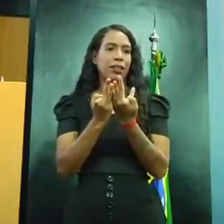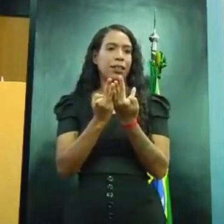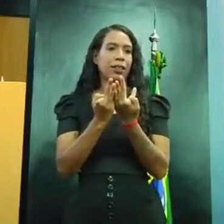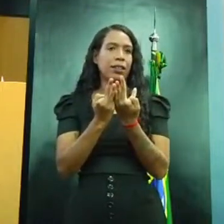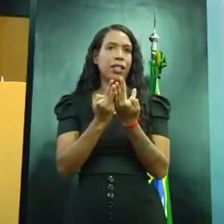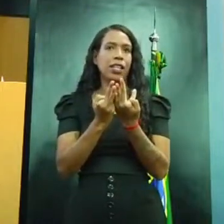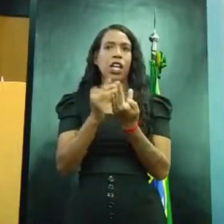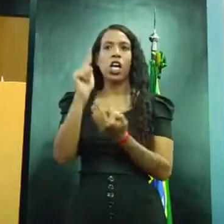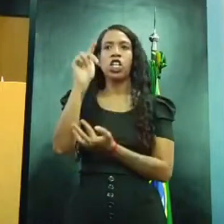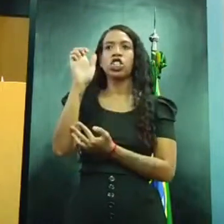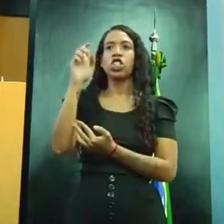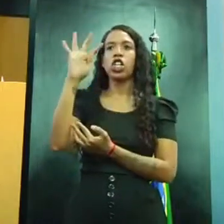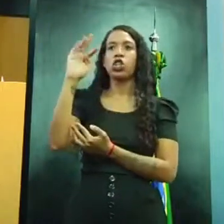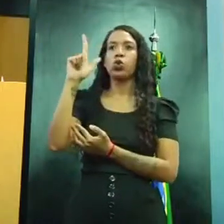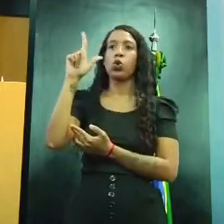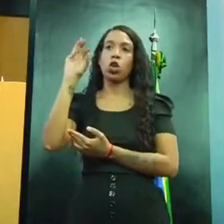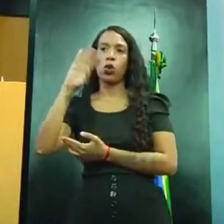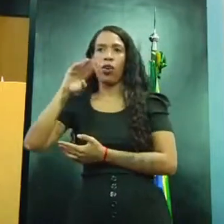Getúlio Vargas,